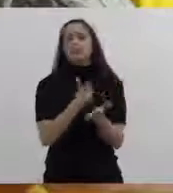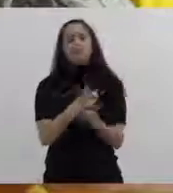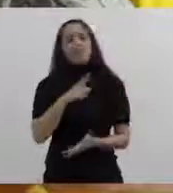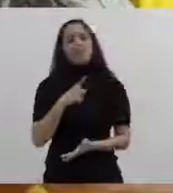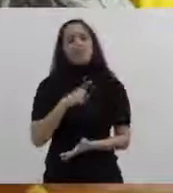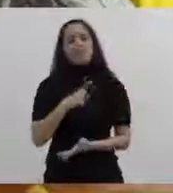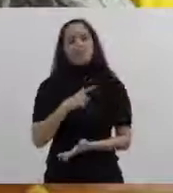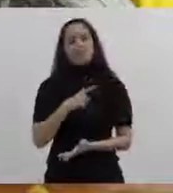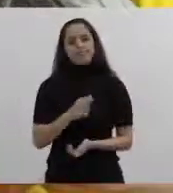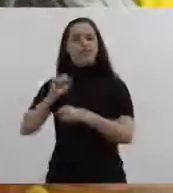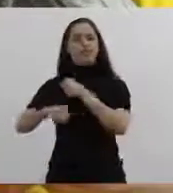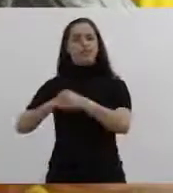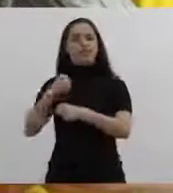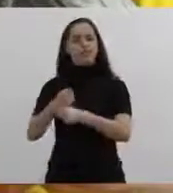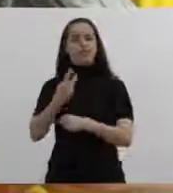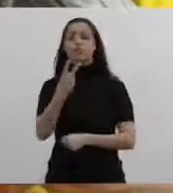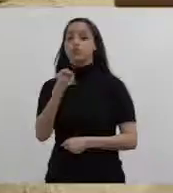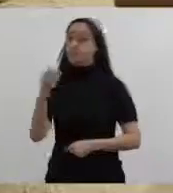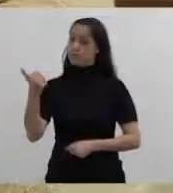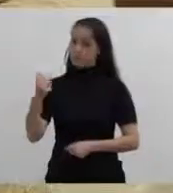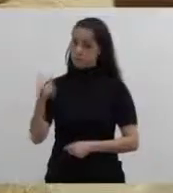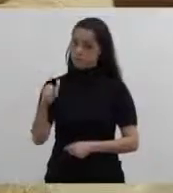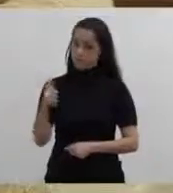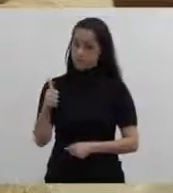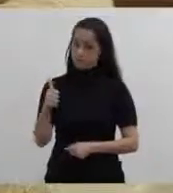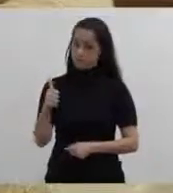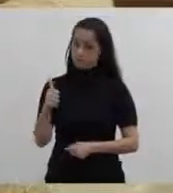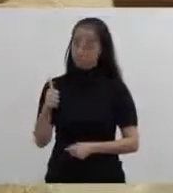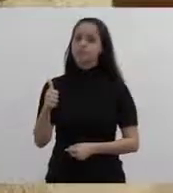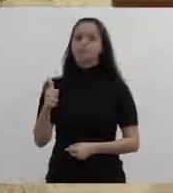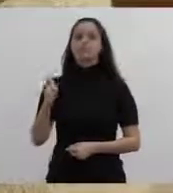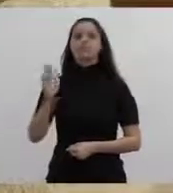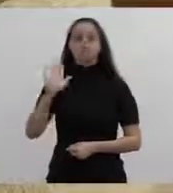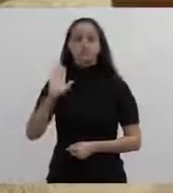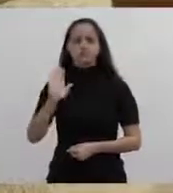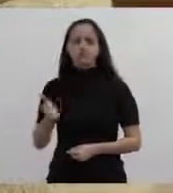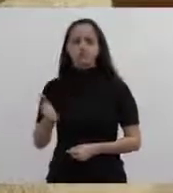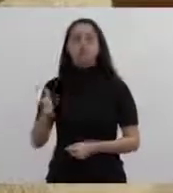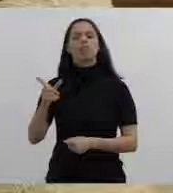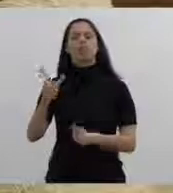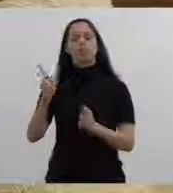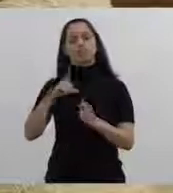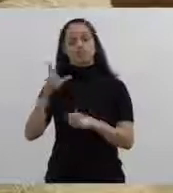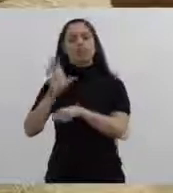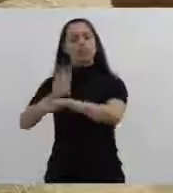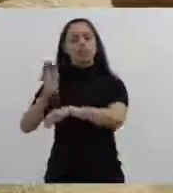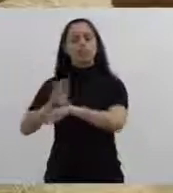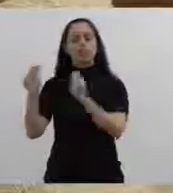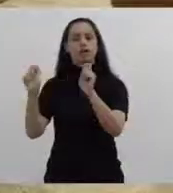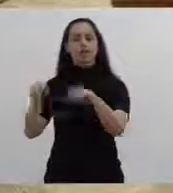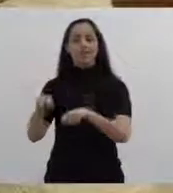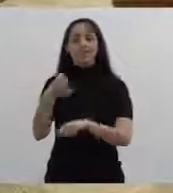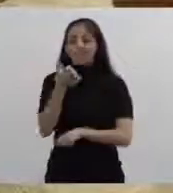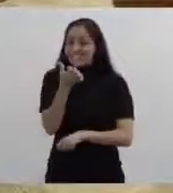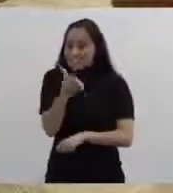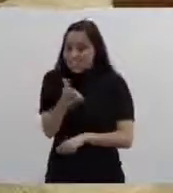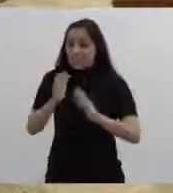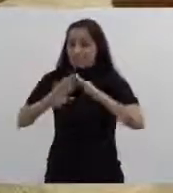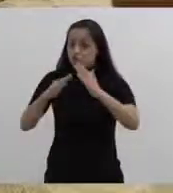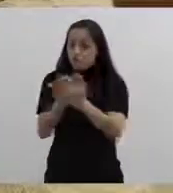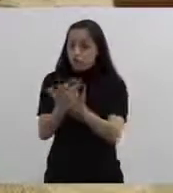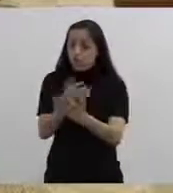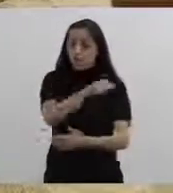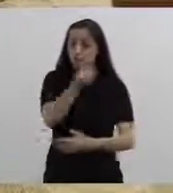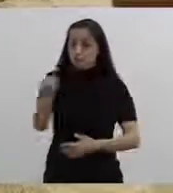beneficiaram também os outros. Maria José. Em 2011, ela organizou uma formação para